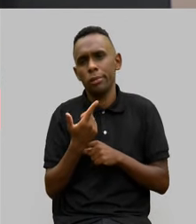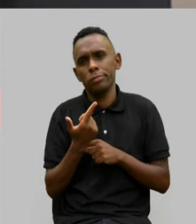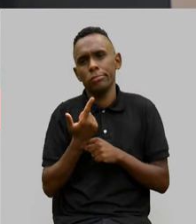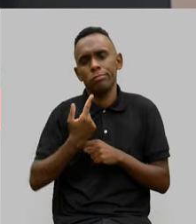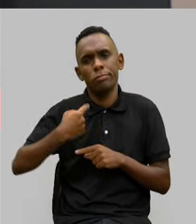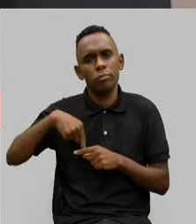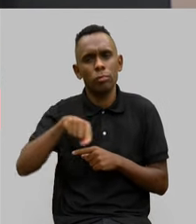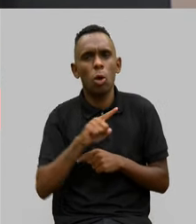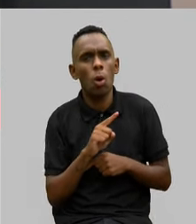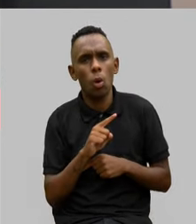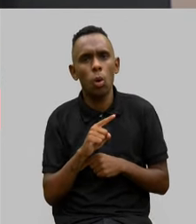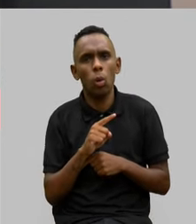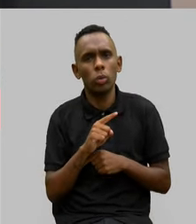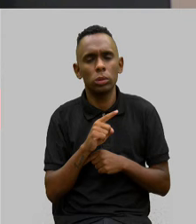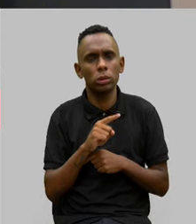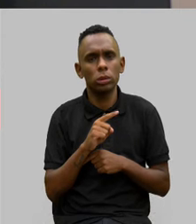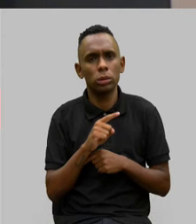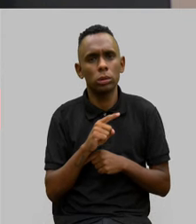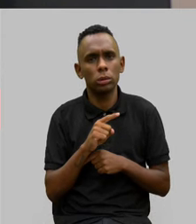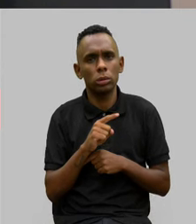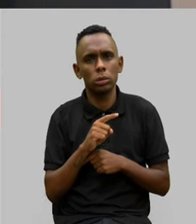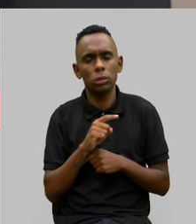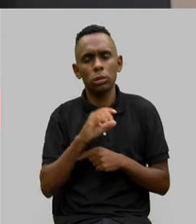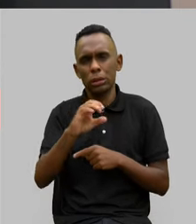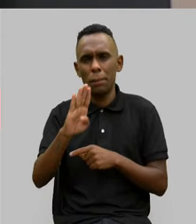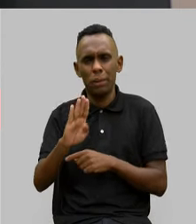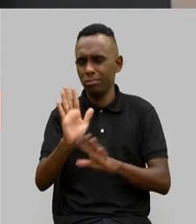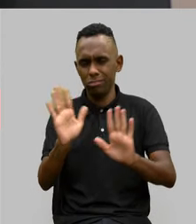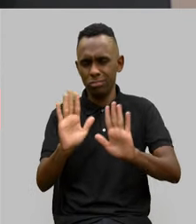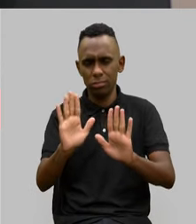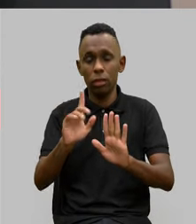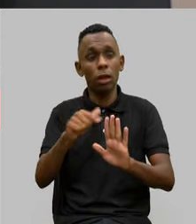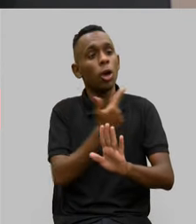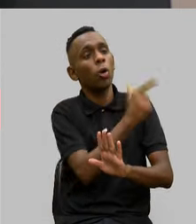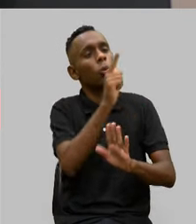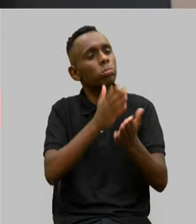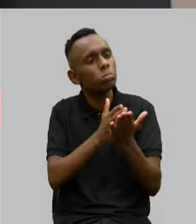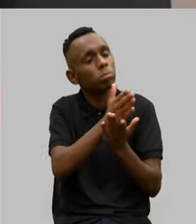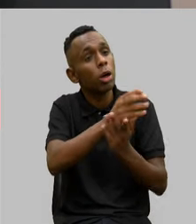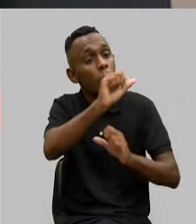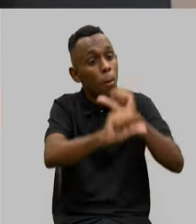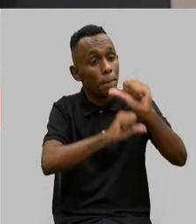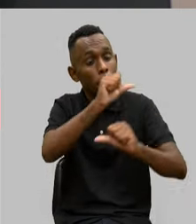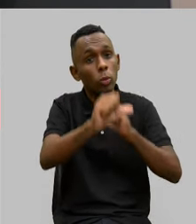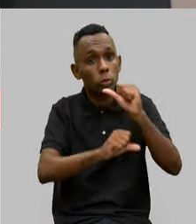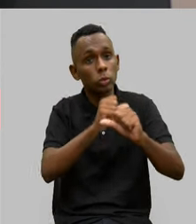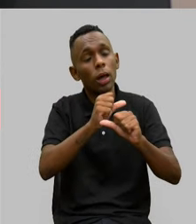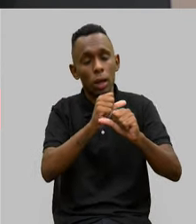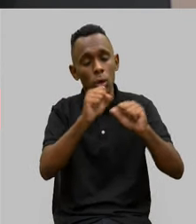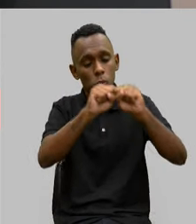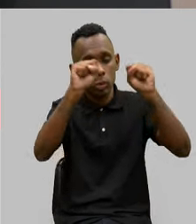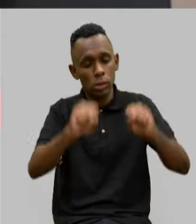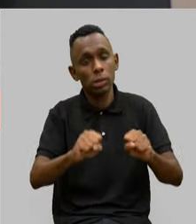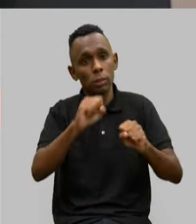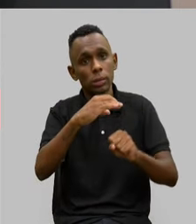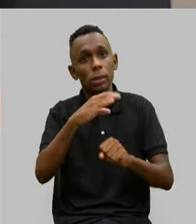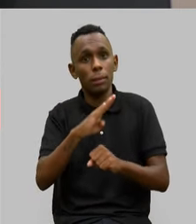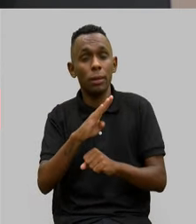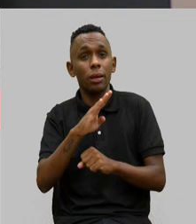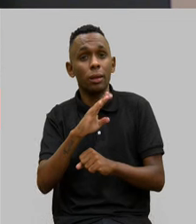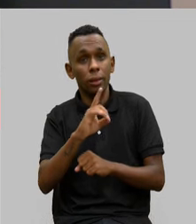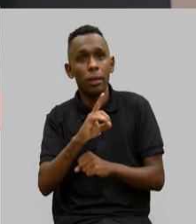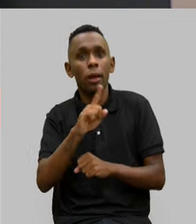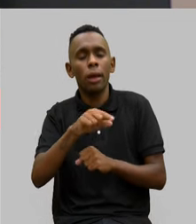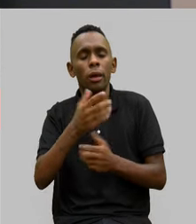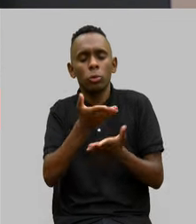vai encostar em canabinoides mas a gente vai modificar o sistema endocanabinoide através de terapia